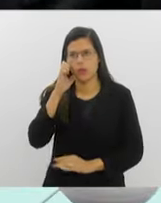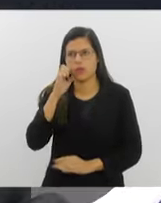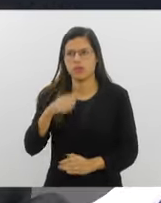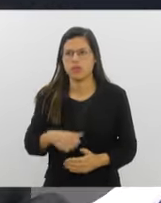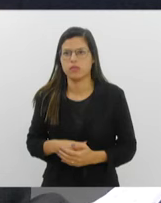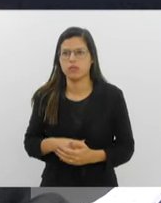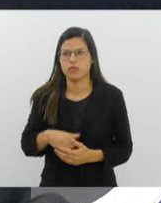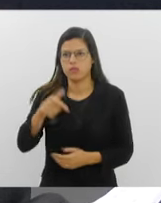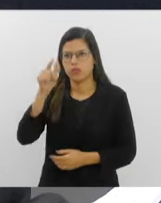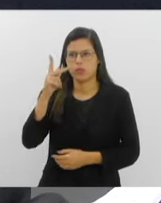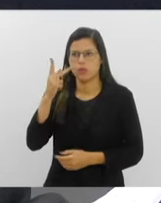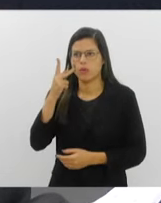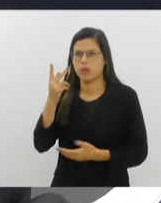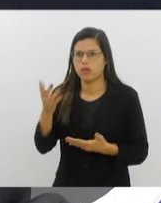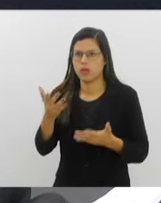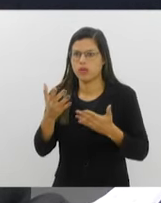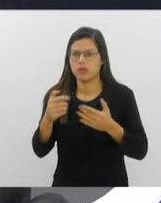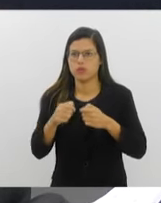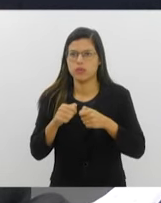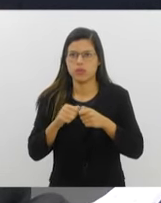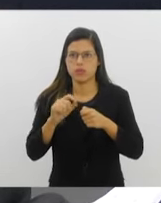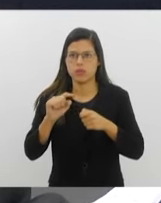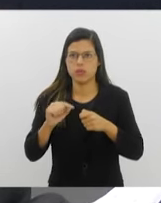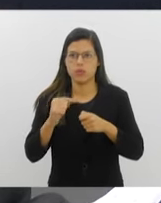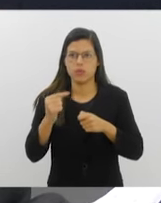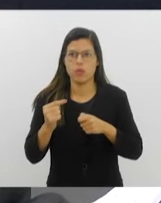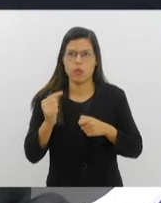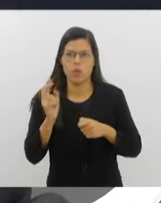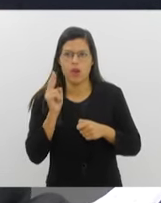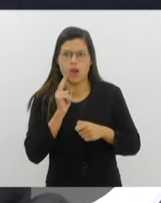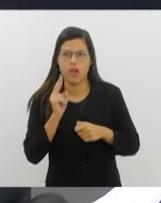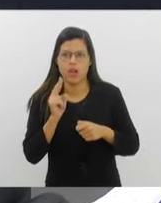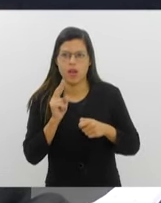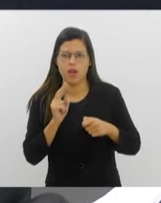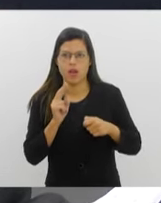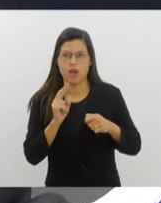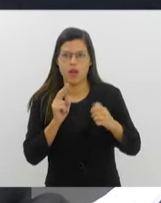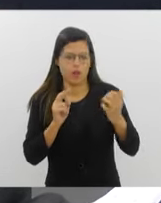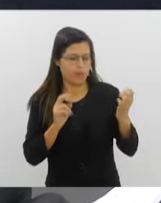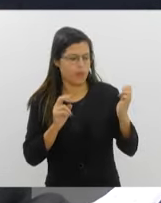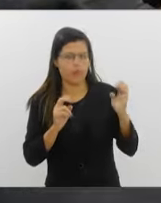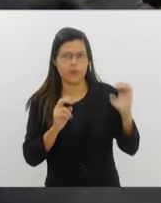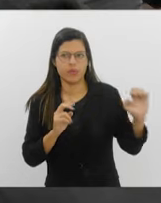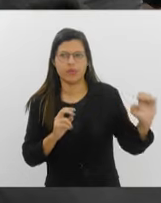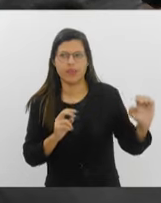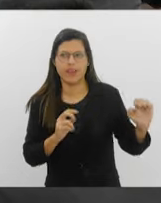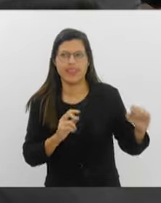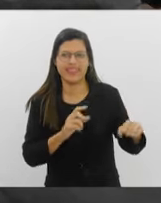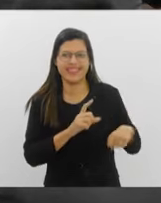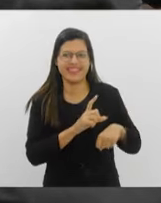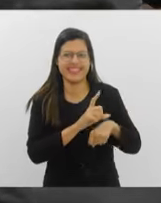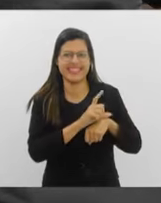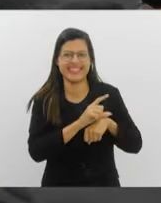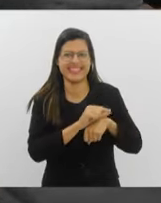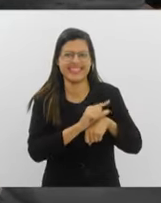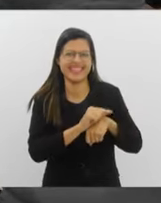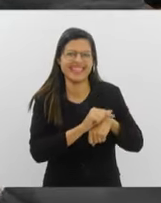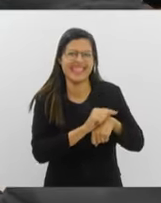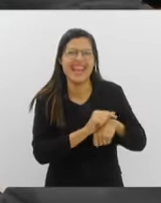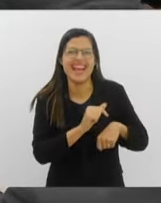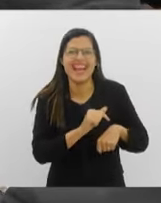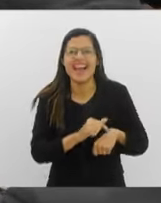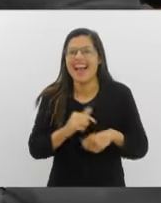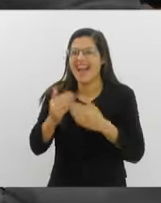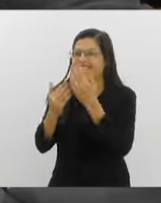o senhor tivesse, fizesse favor, depois de olhar para o seu braço esquerdo, para alguma coisa, chamar relógio. Cássio, verdade. Obrigado